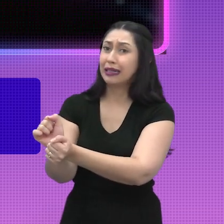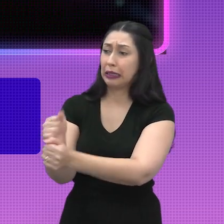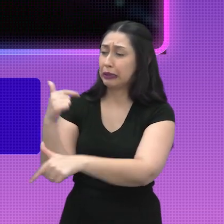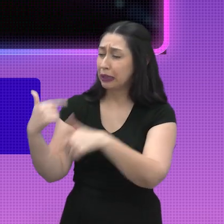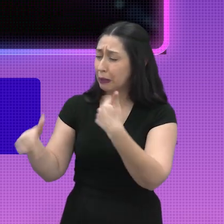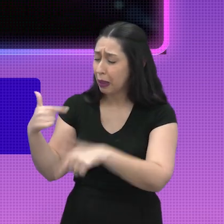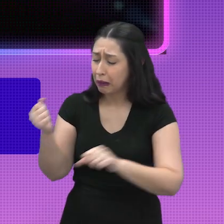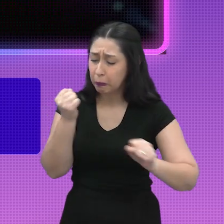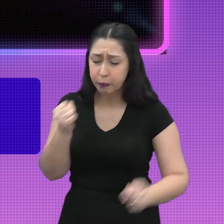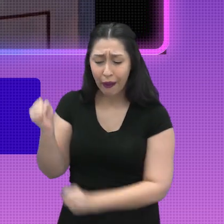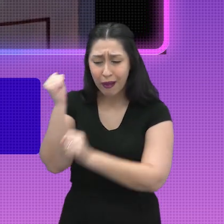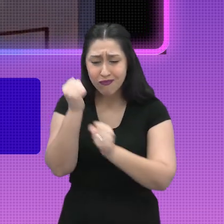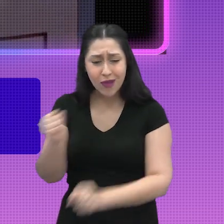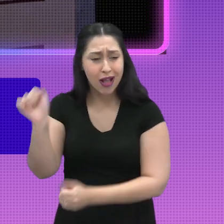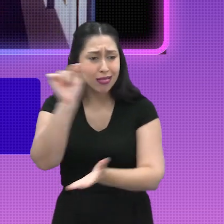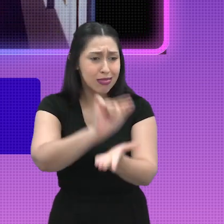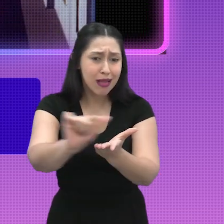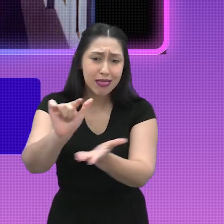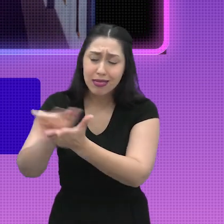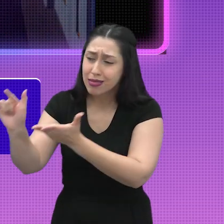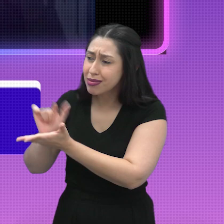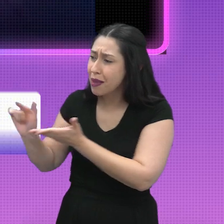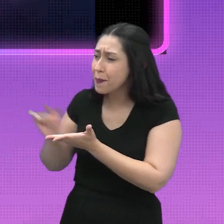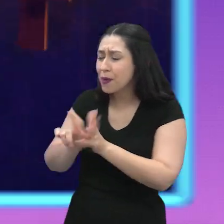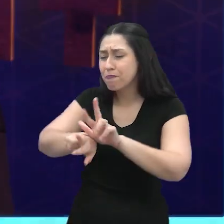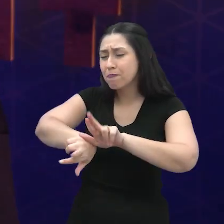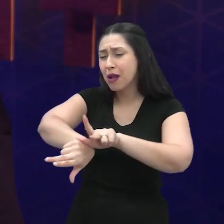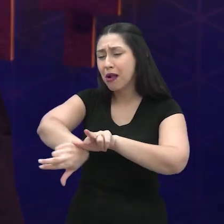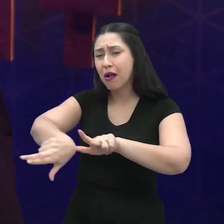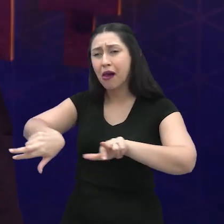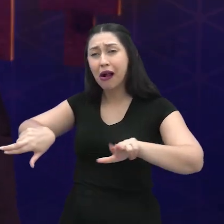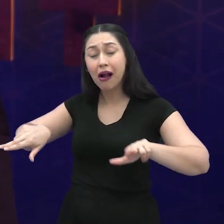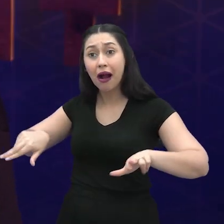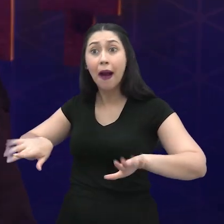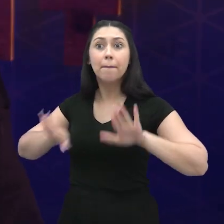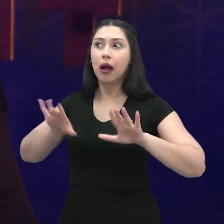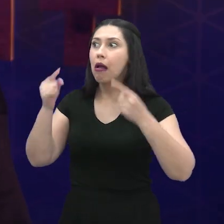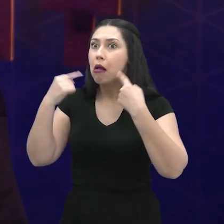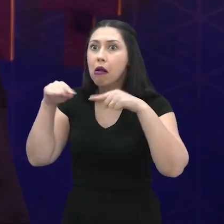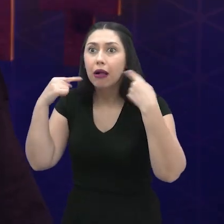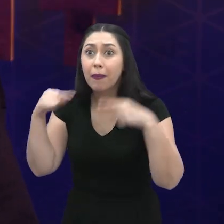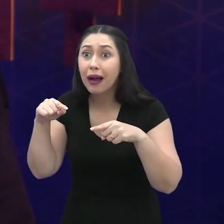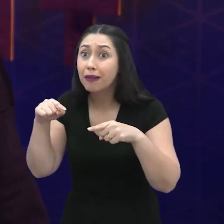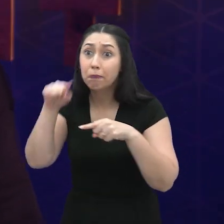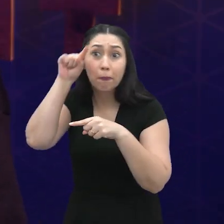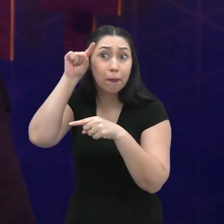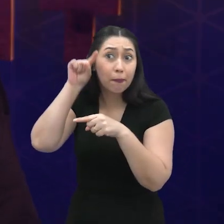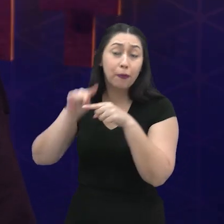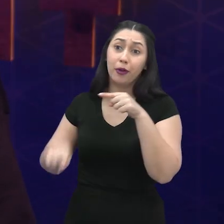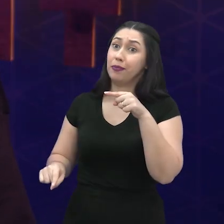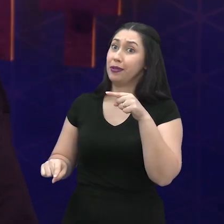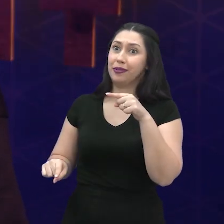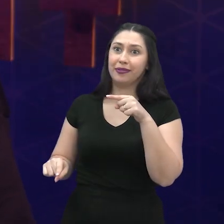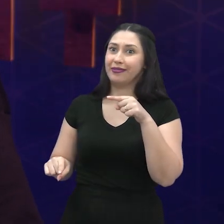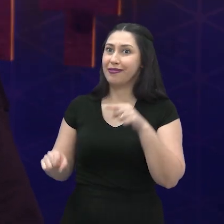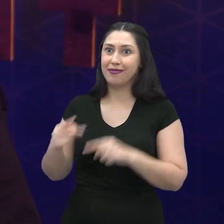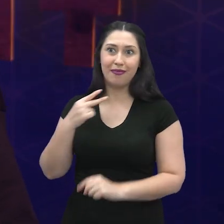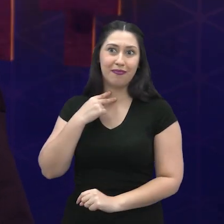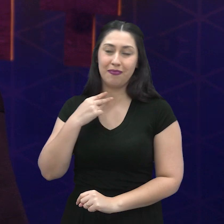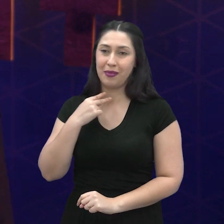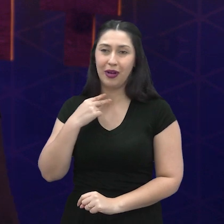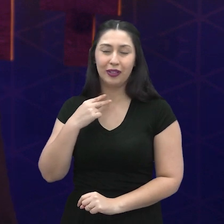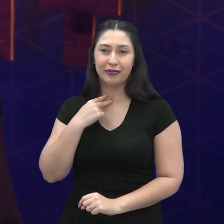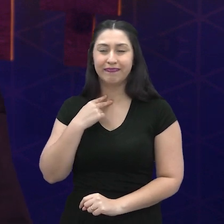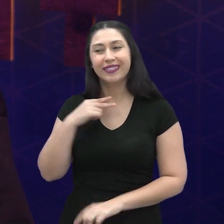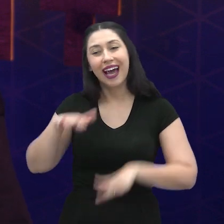virando praticamente uma escrava, né? Obrigada a trabalhar de todos os modos e ainda trabalhar em silêncio, é o que a madrasta